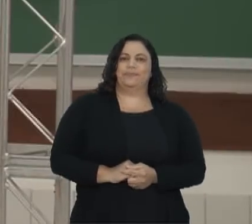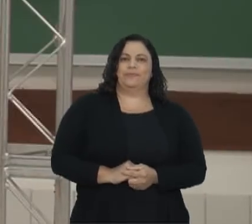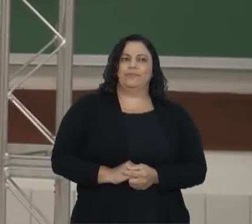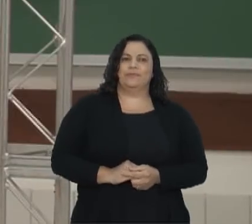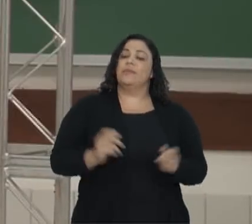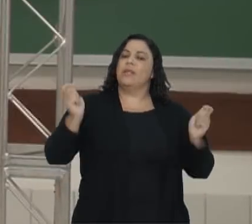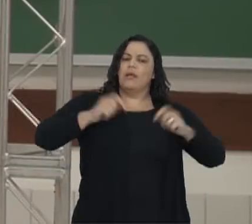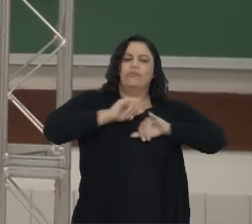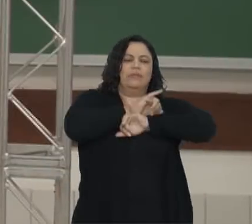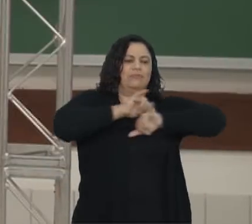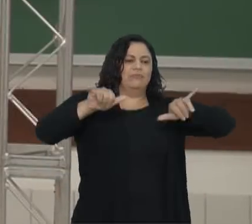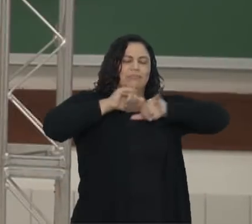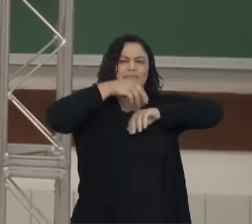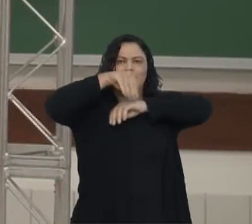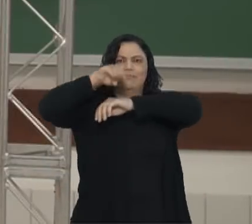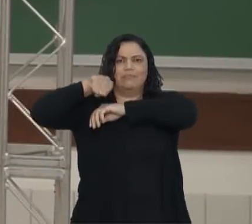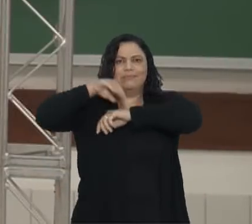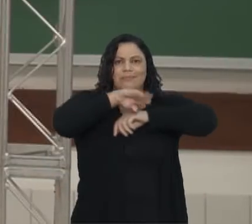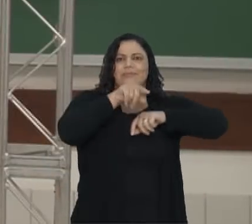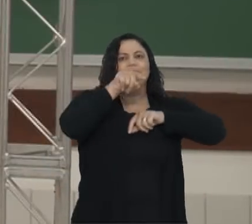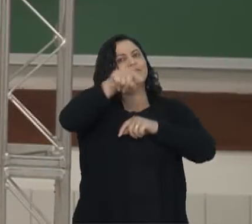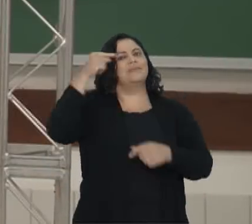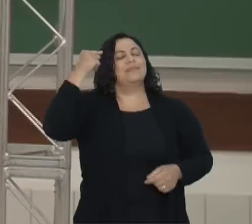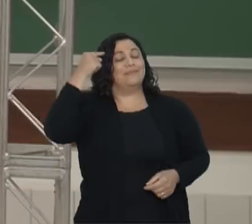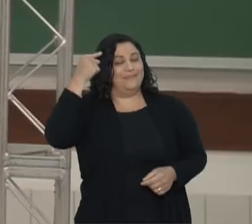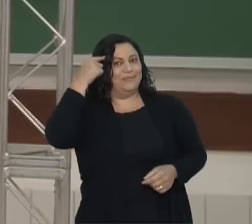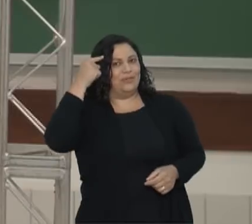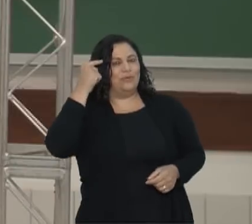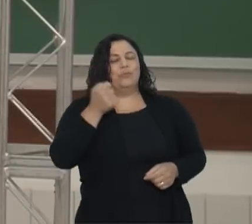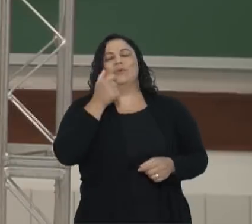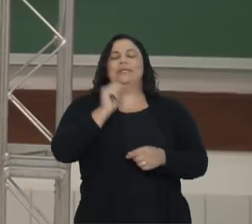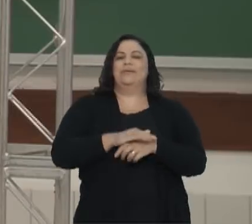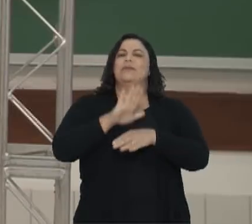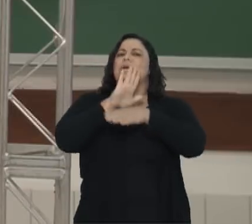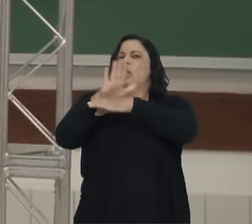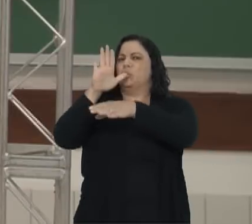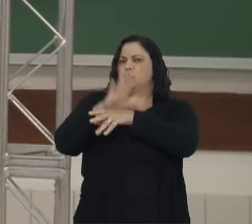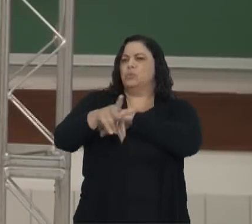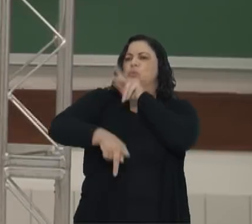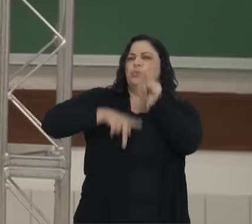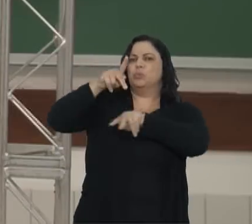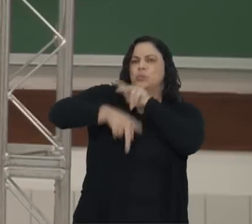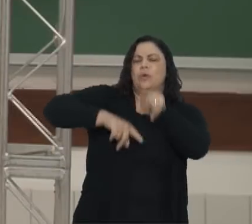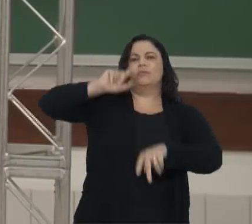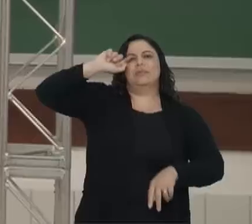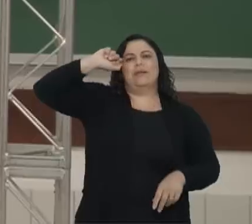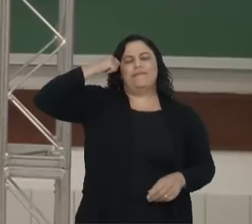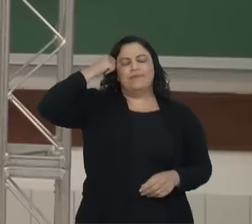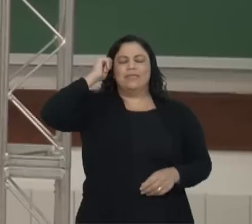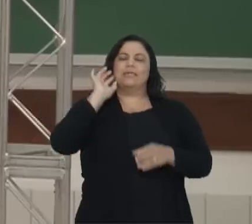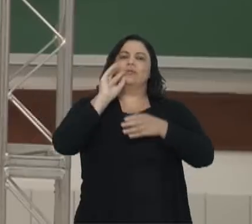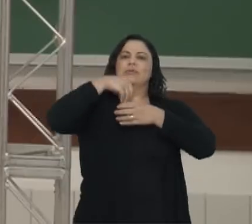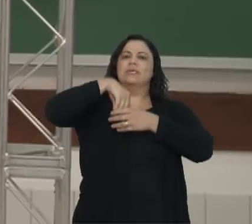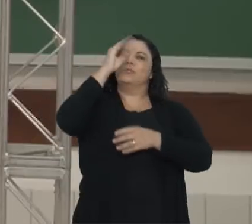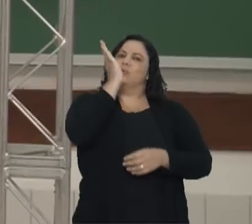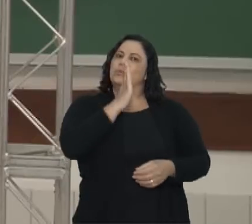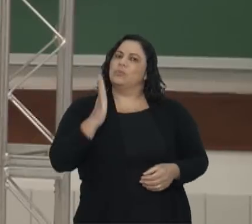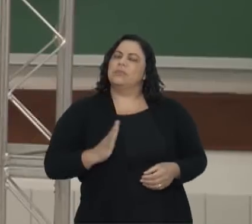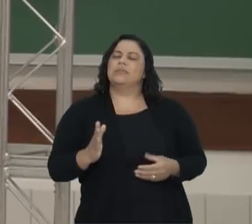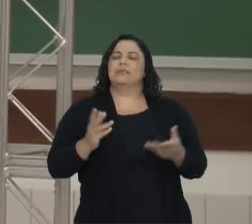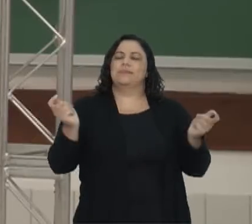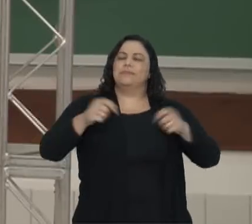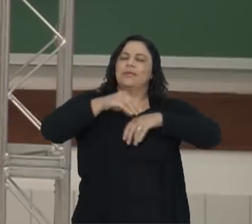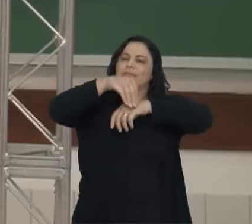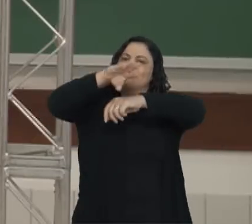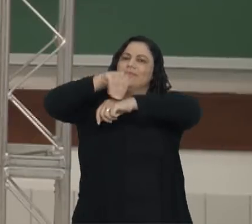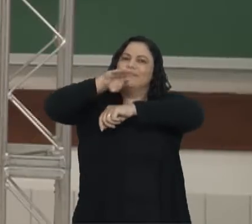nas contribuições dos povos africanos no Brasil. Espero ter trazido um pouquinho mais de conhecimento a esse respeito e